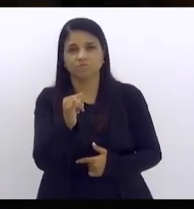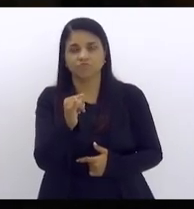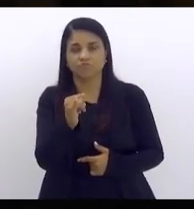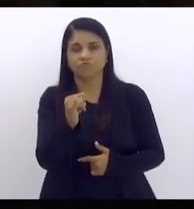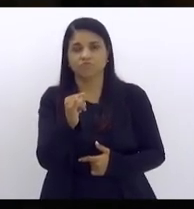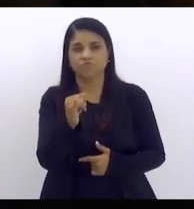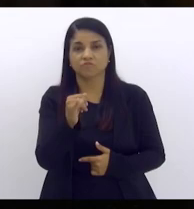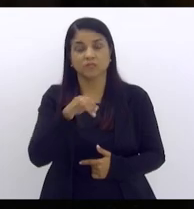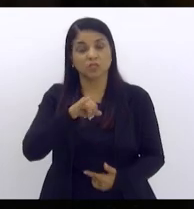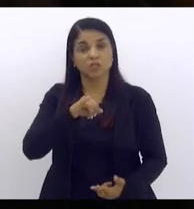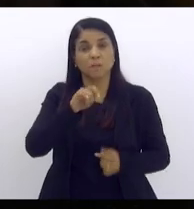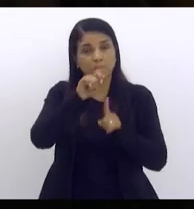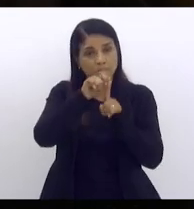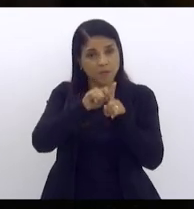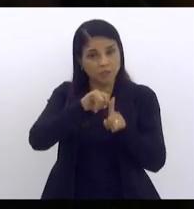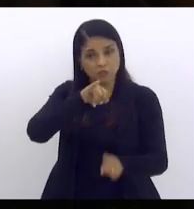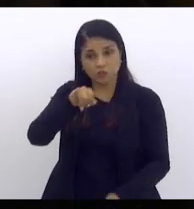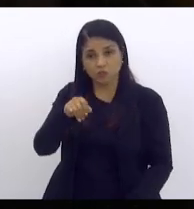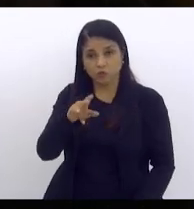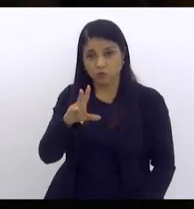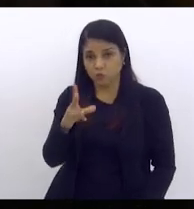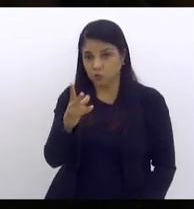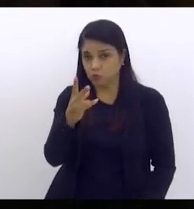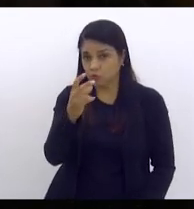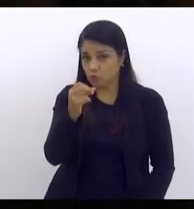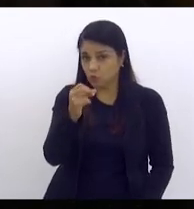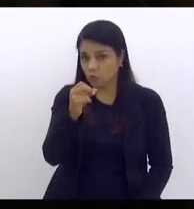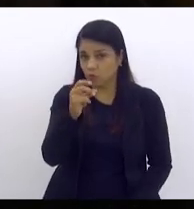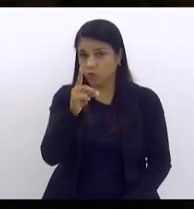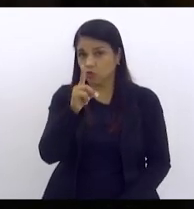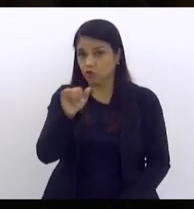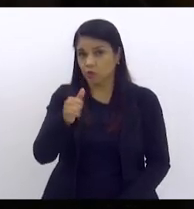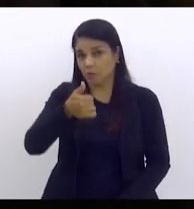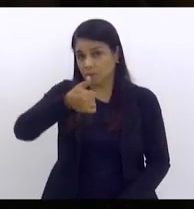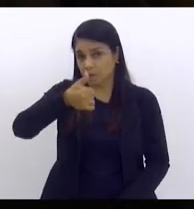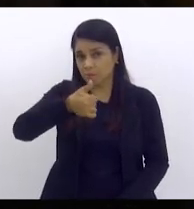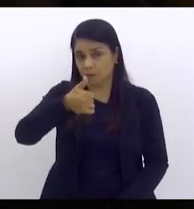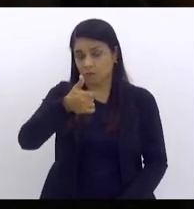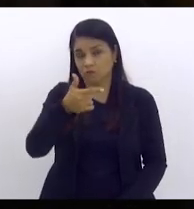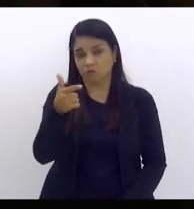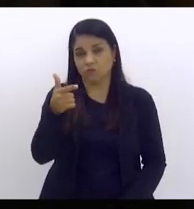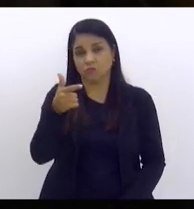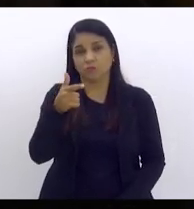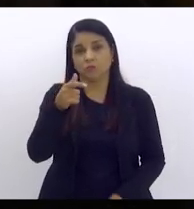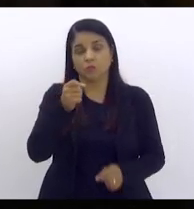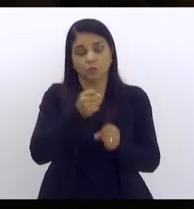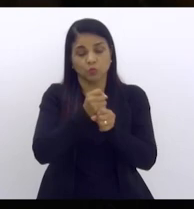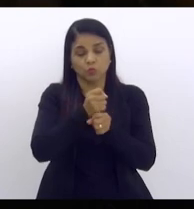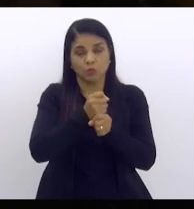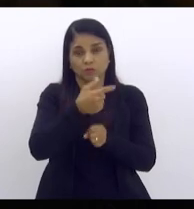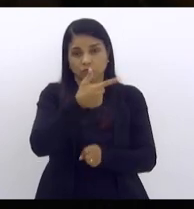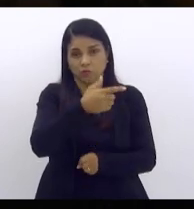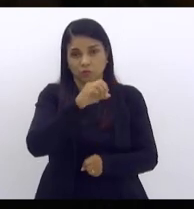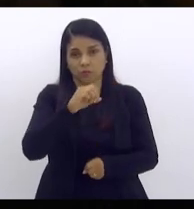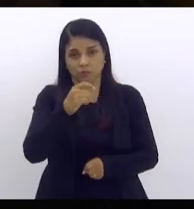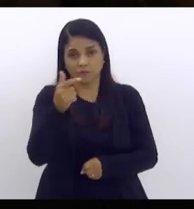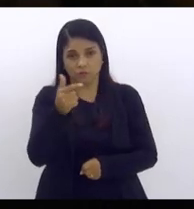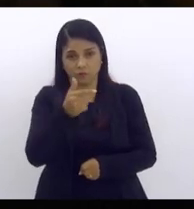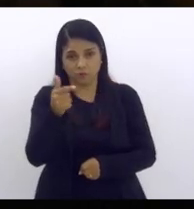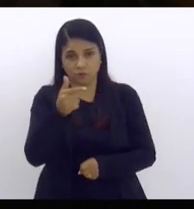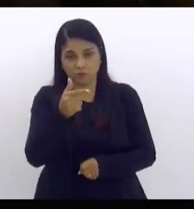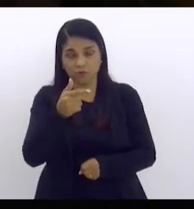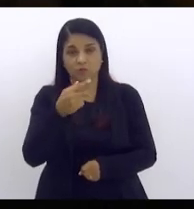que em julho, 1 de julho de 22, o presidente derrotado